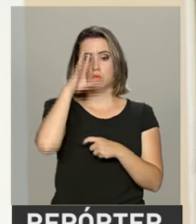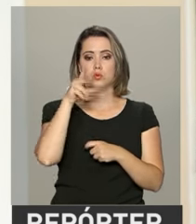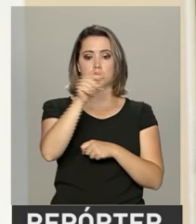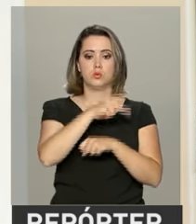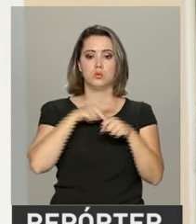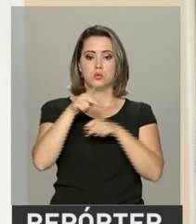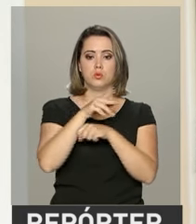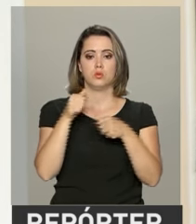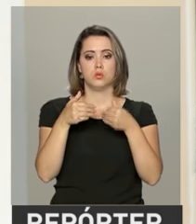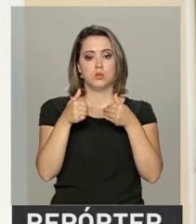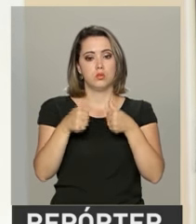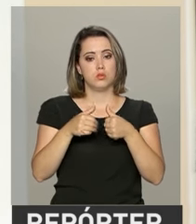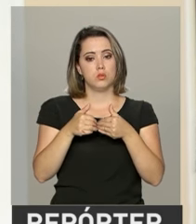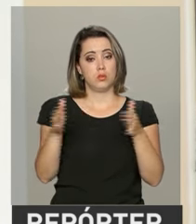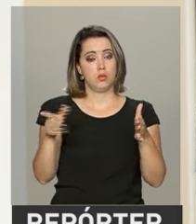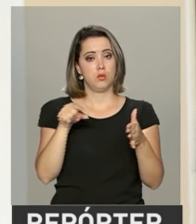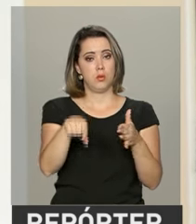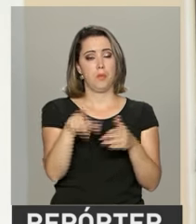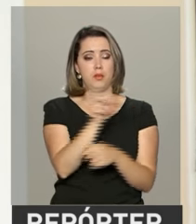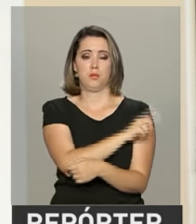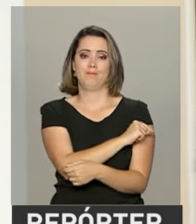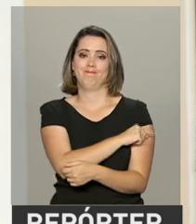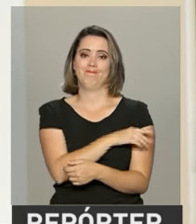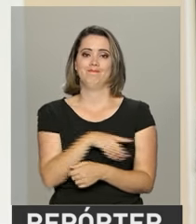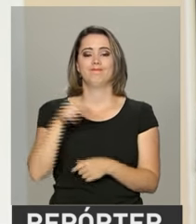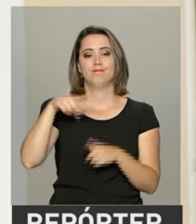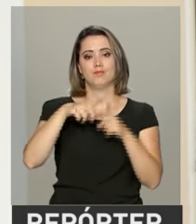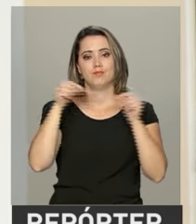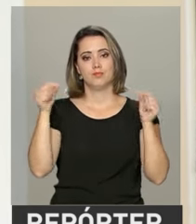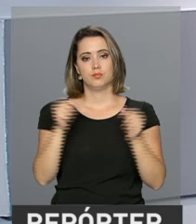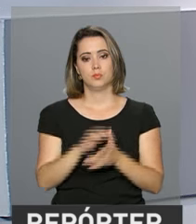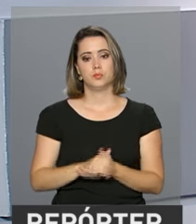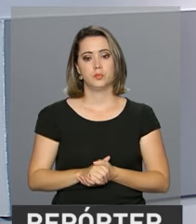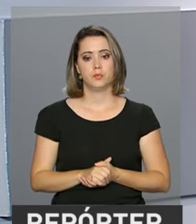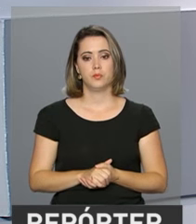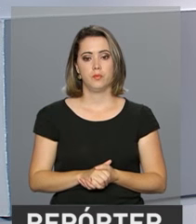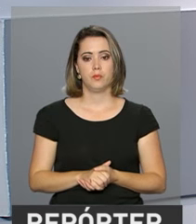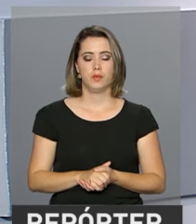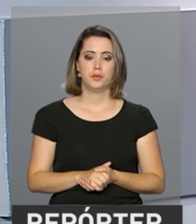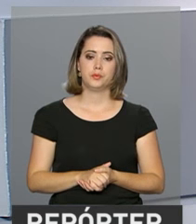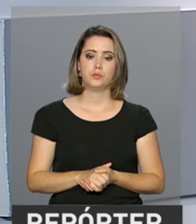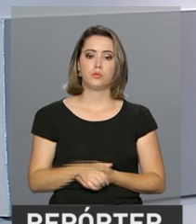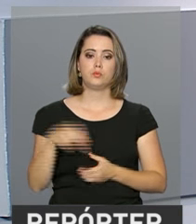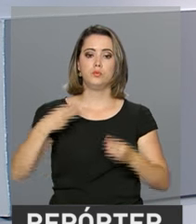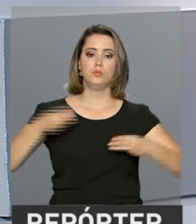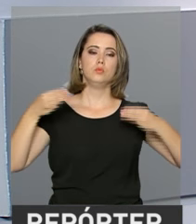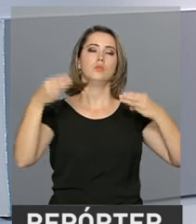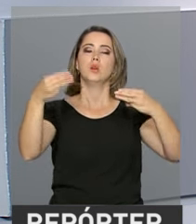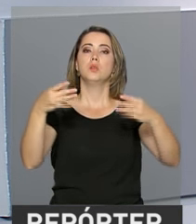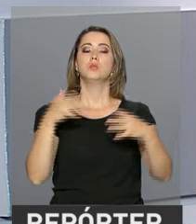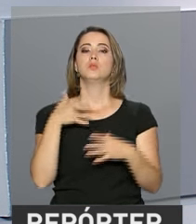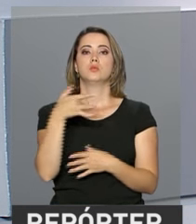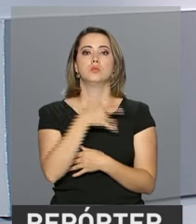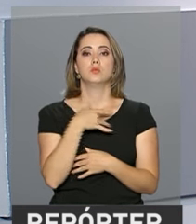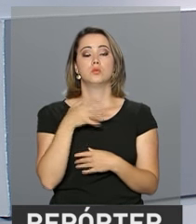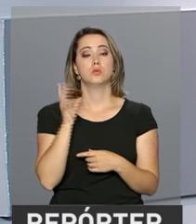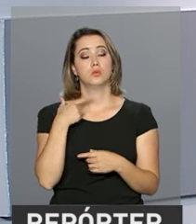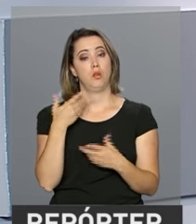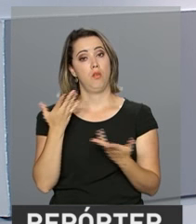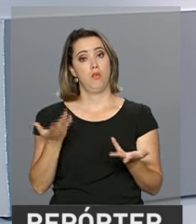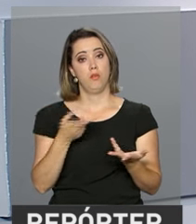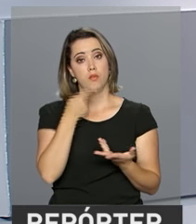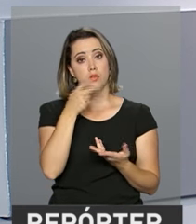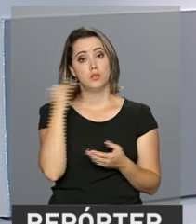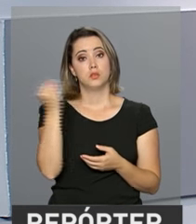país estarão abertos para a vacinação. De Brasília, Beatriz Amiden. E o Ministério da Saúde reforça a importância